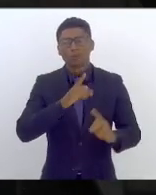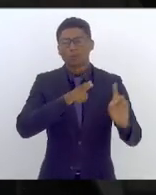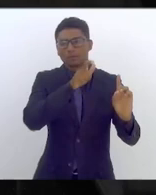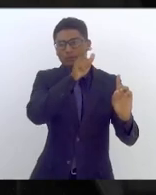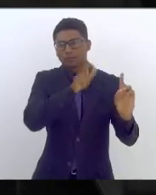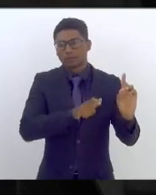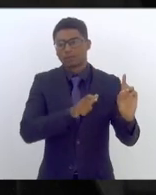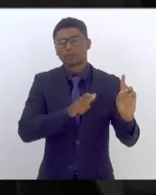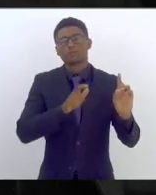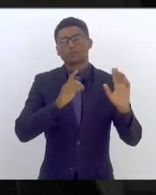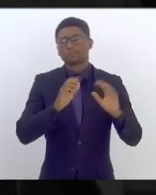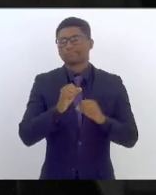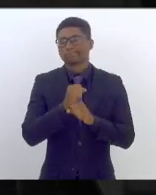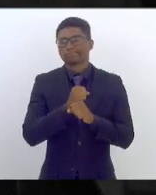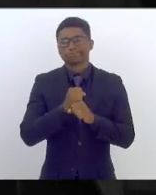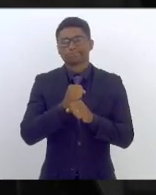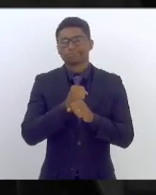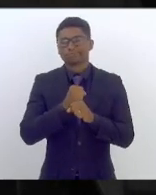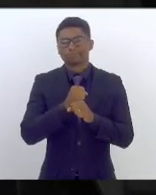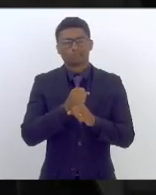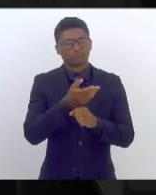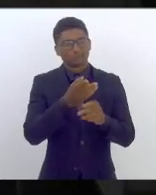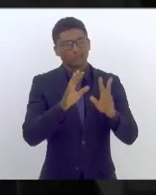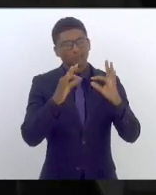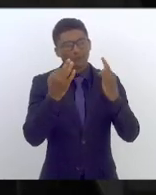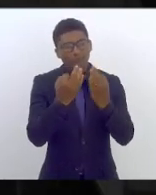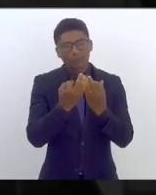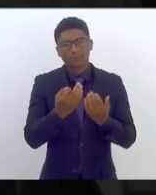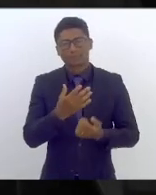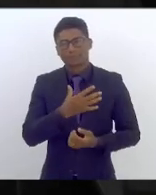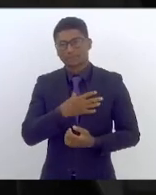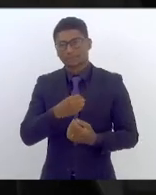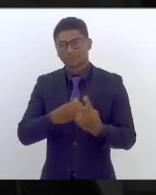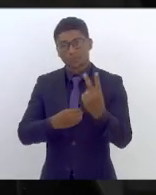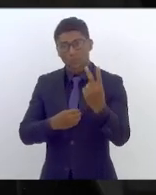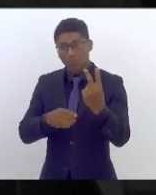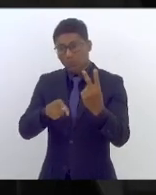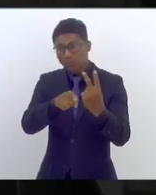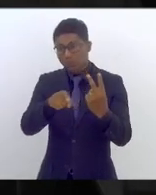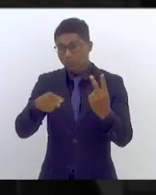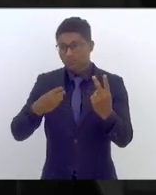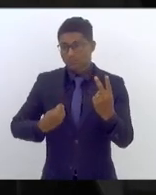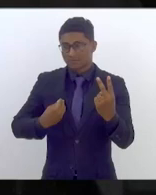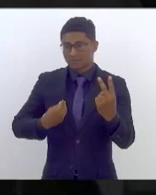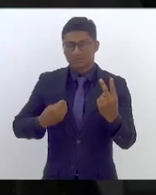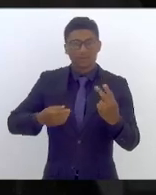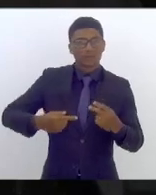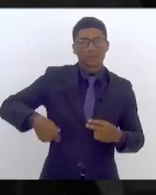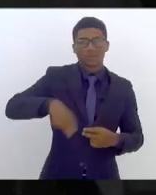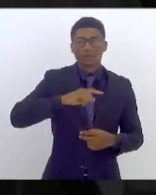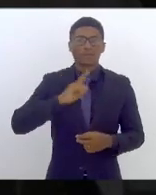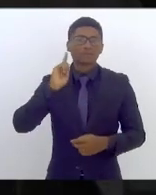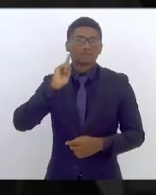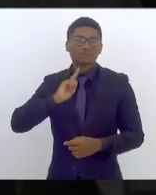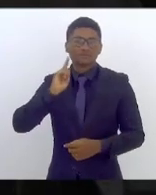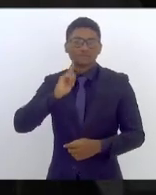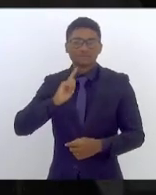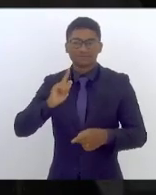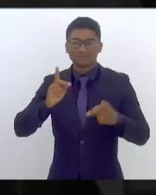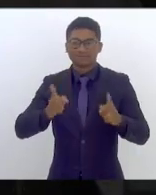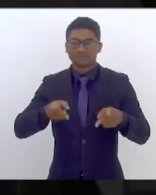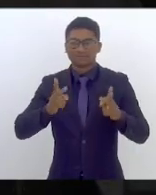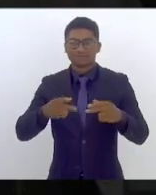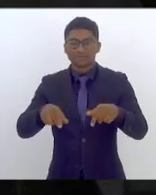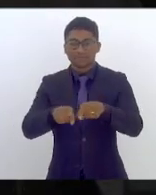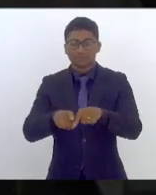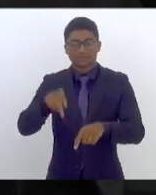há bastante tempo conheço sua família veja seus dois filhos aqui são os rubro negros acompanhamos né com o